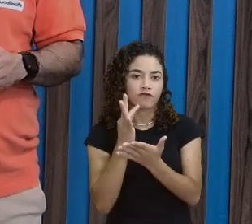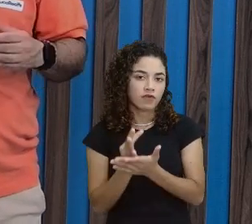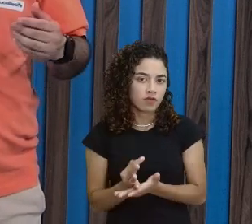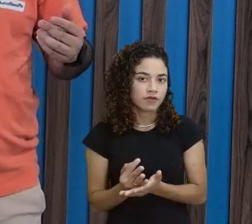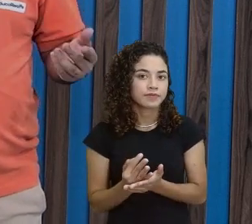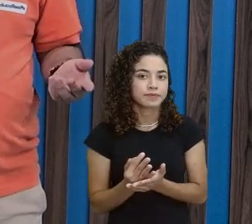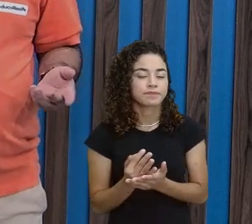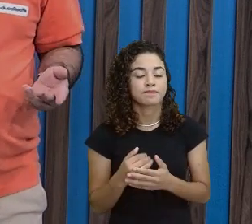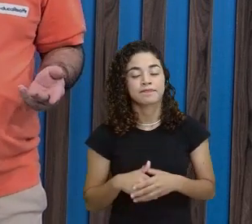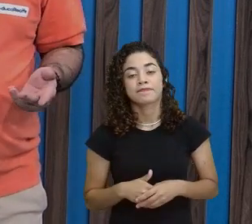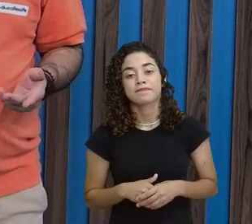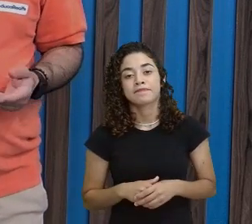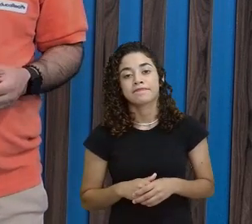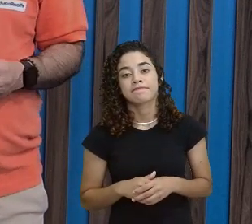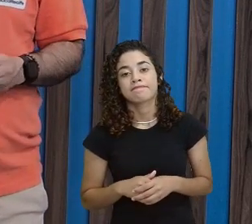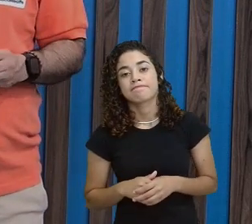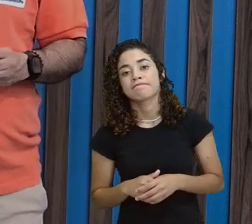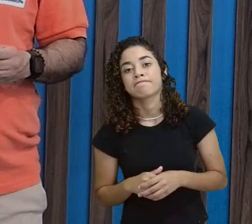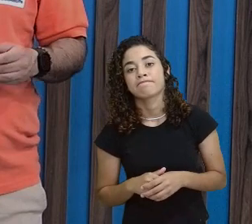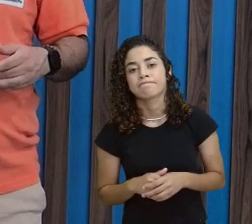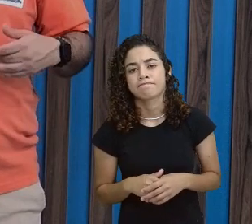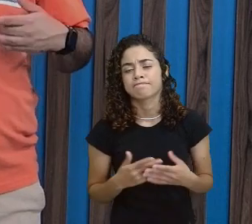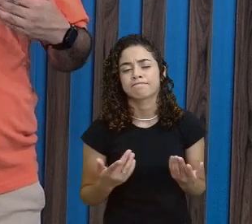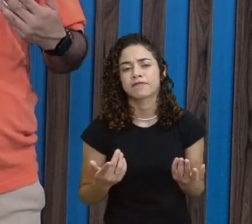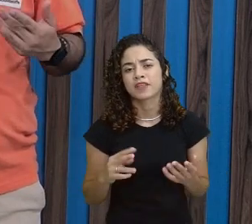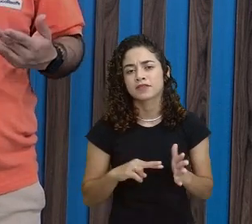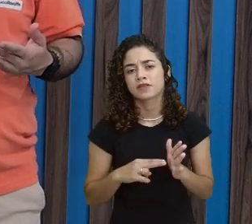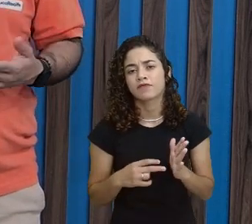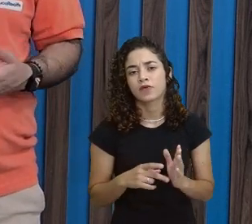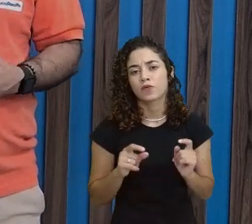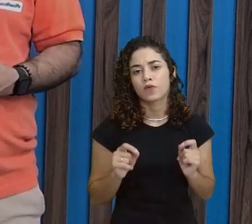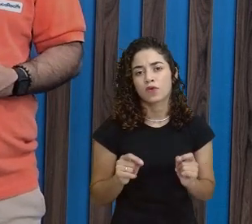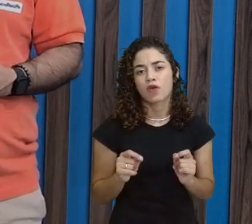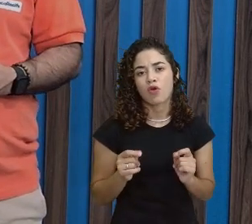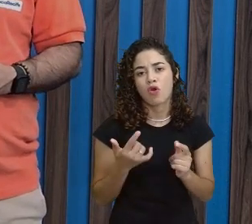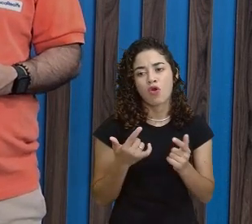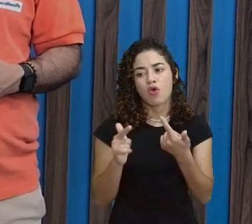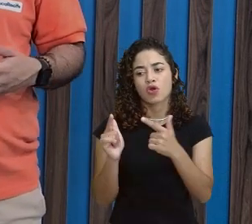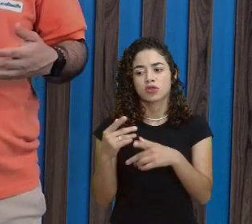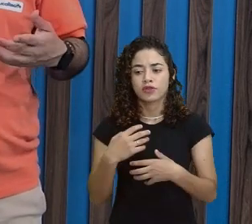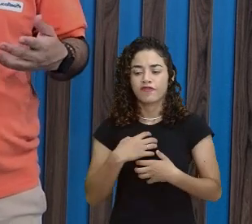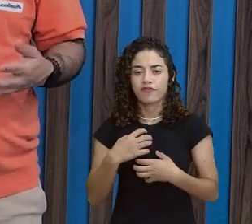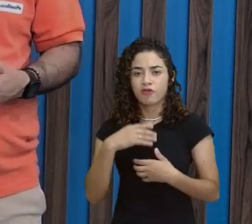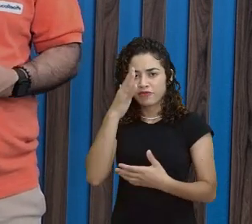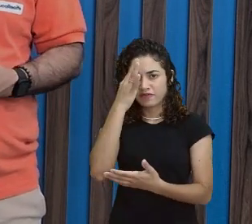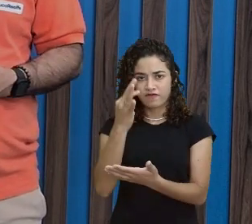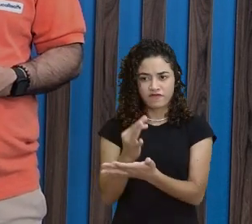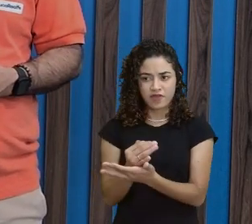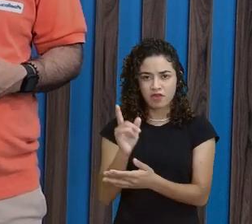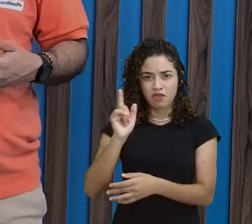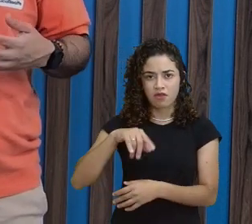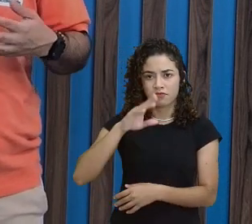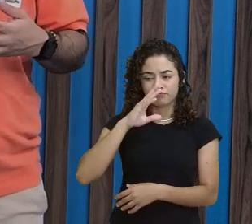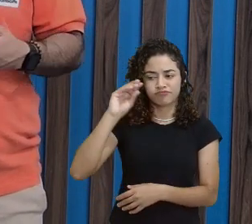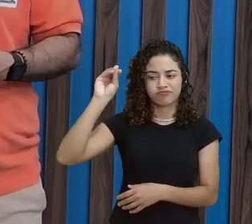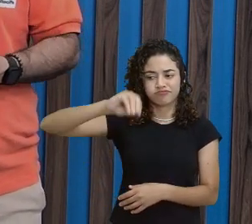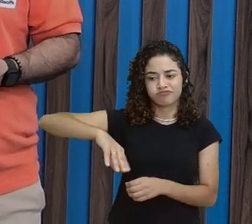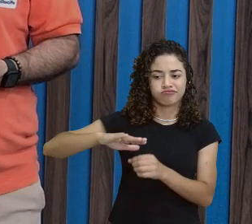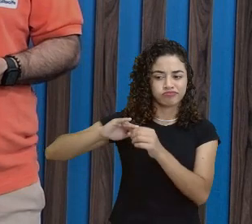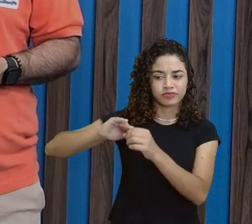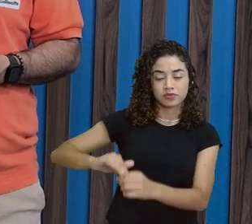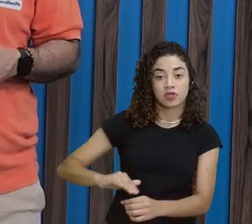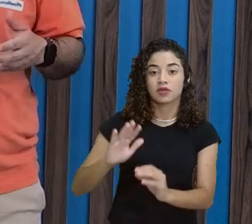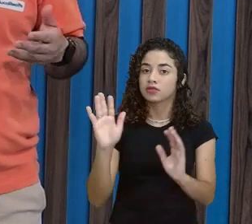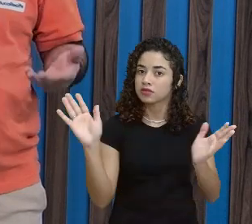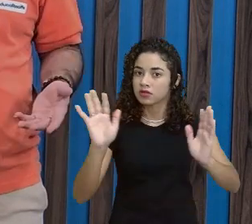isso não quer dizer que as demais formas de fé, elas são menosprezadas ou são